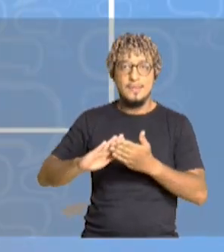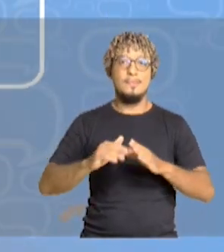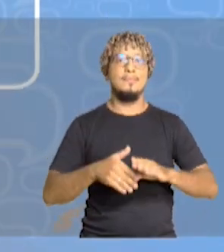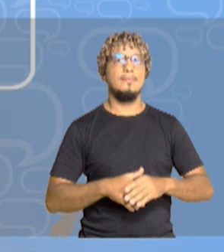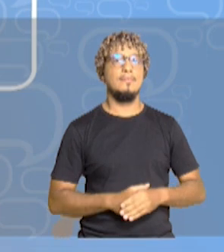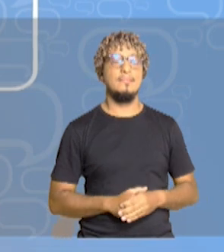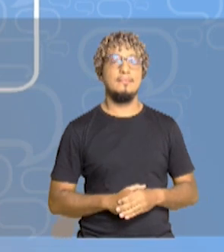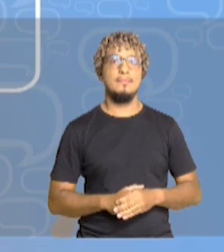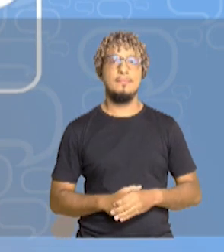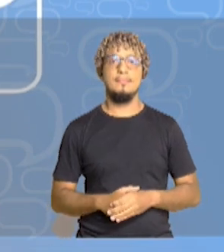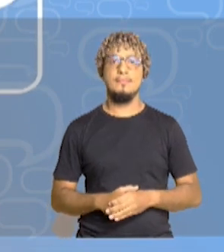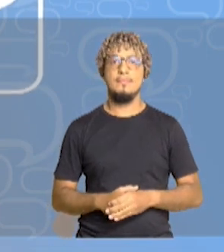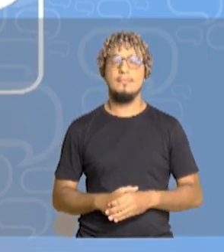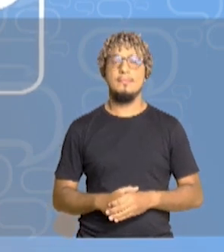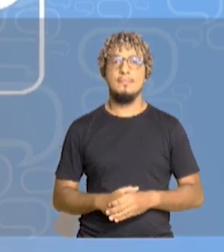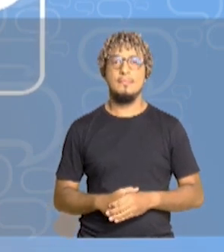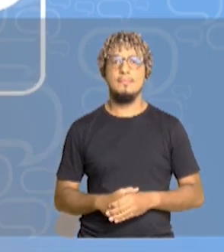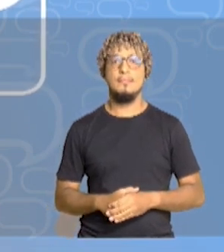foi trabalhada